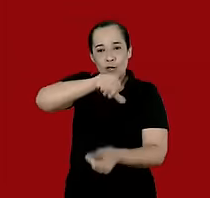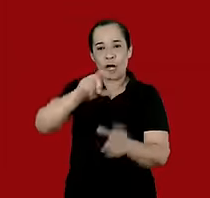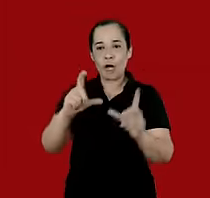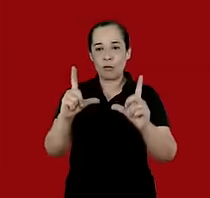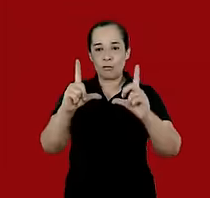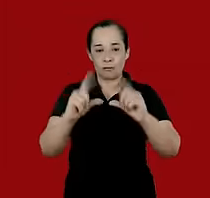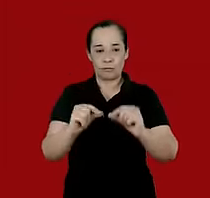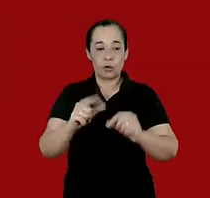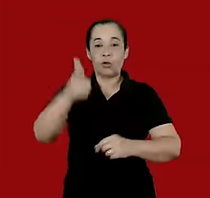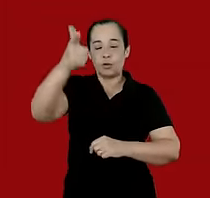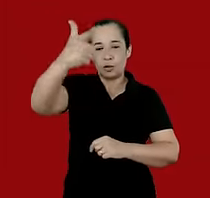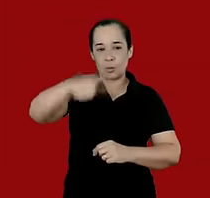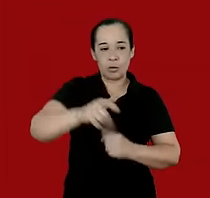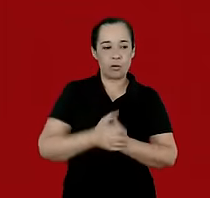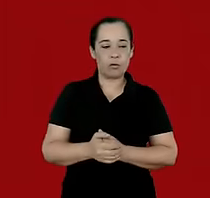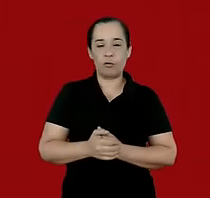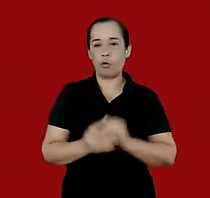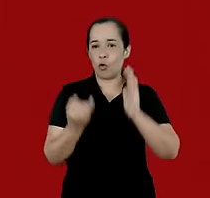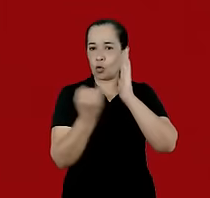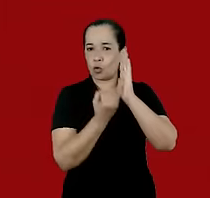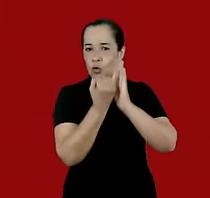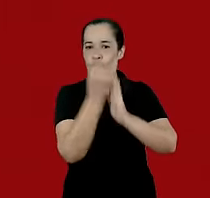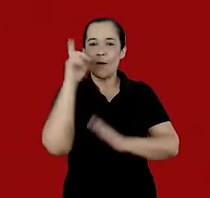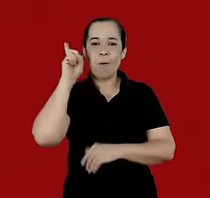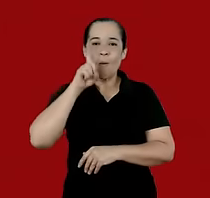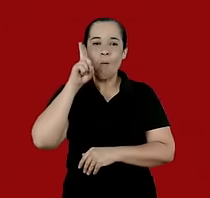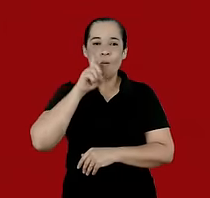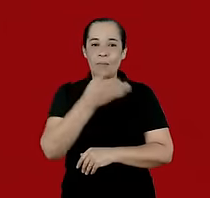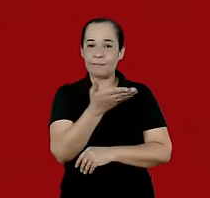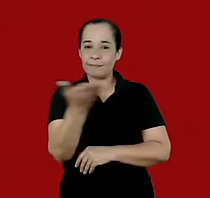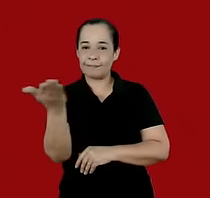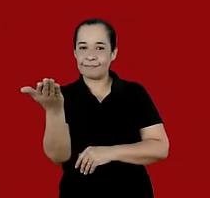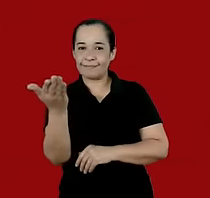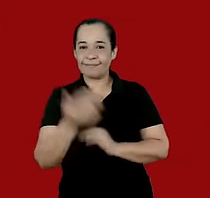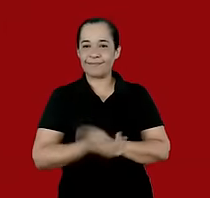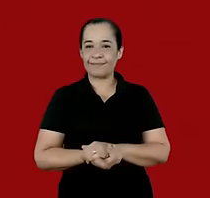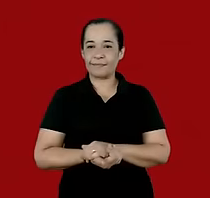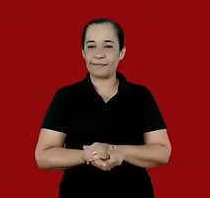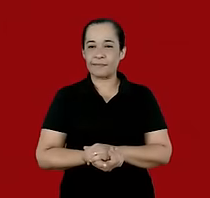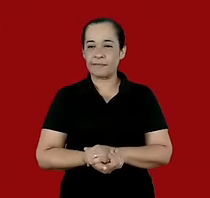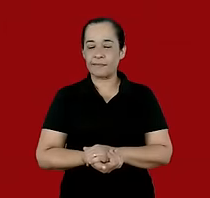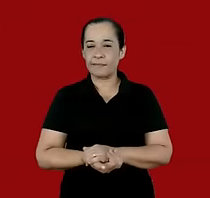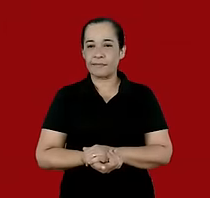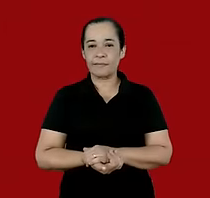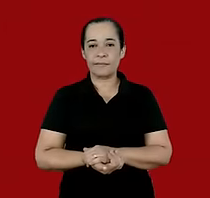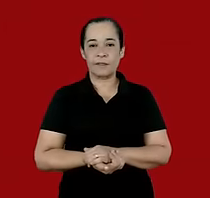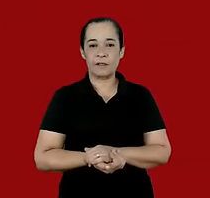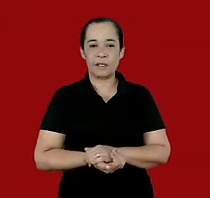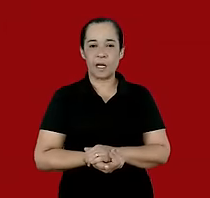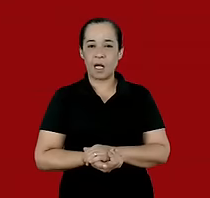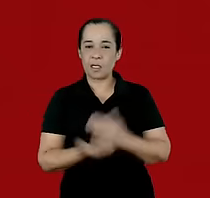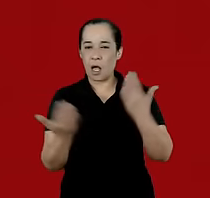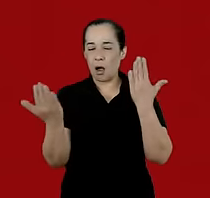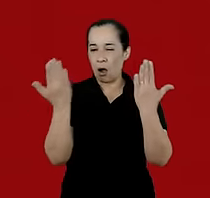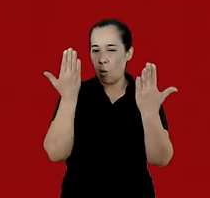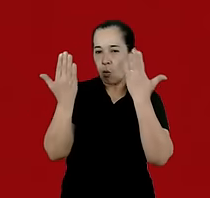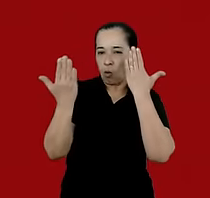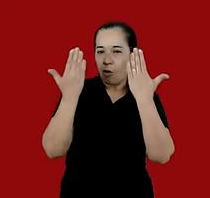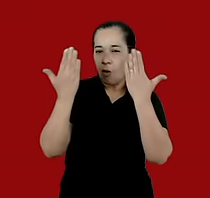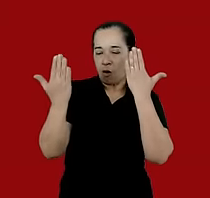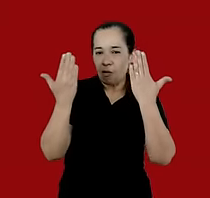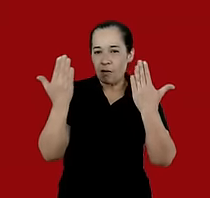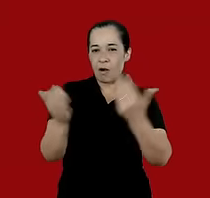juros americana aqui então a gente vê aqui esse esse esse esse esse balanço enviesado entre demandas e